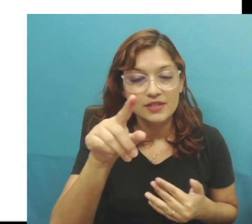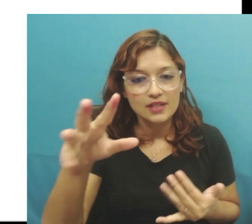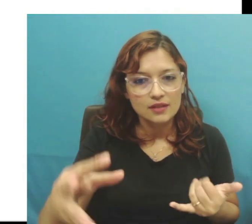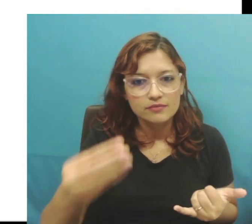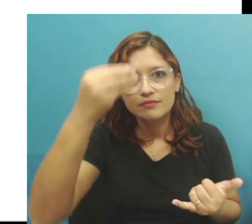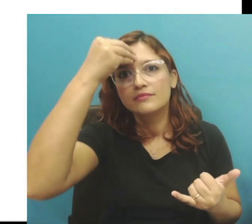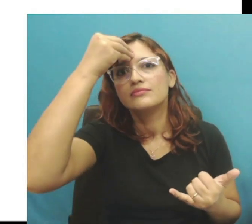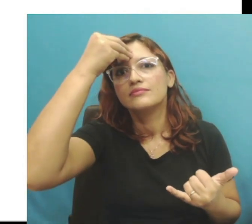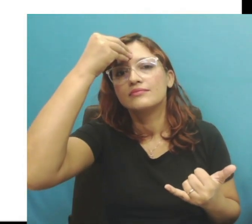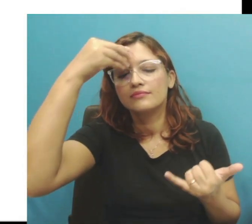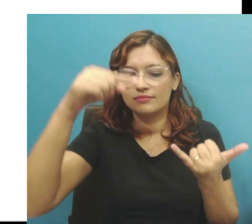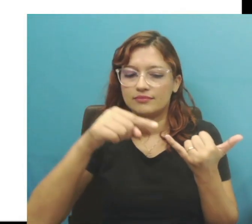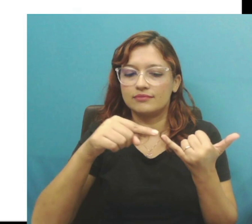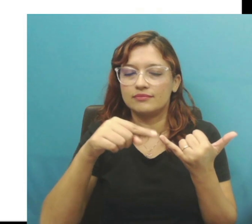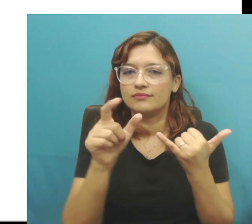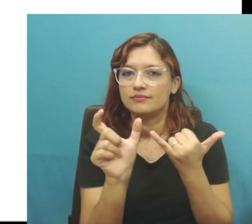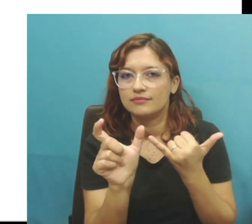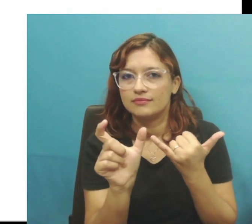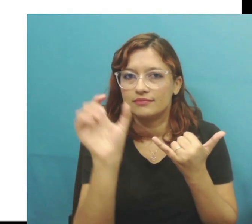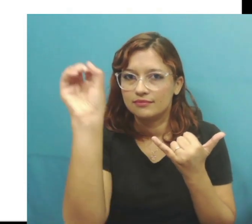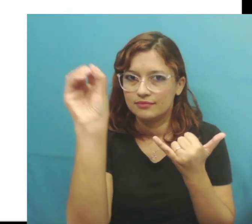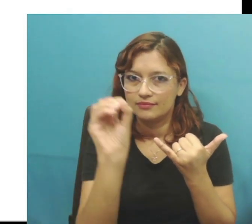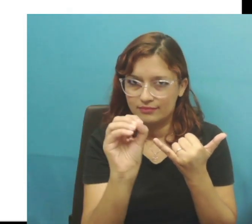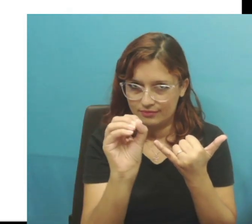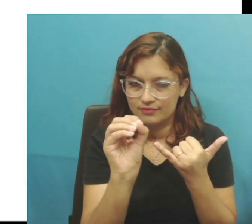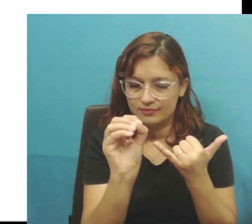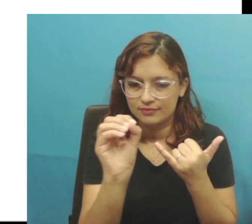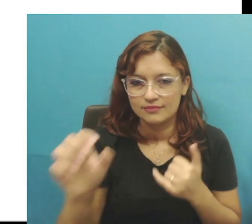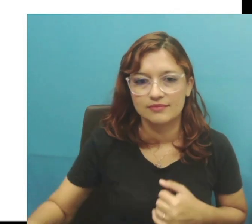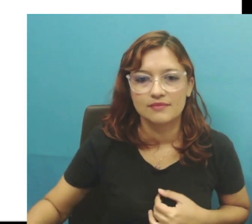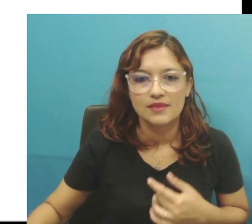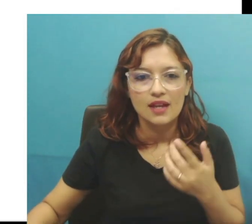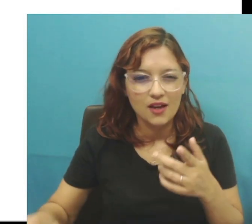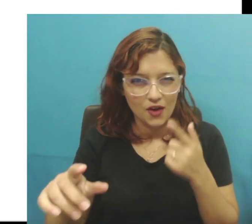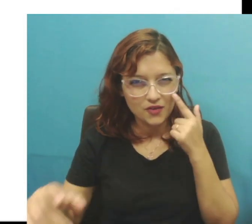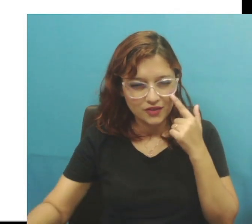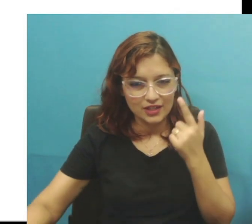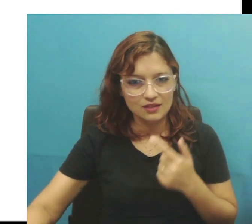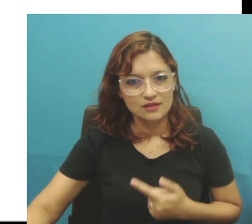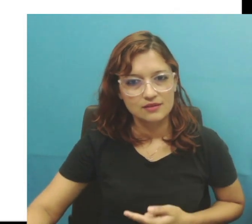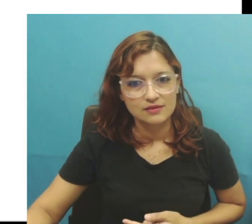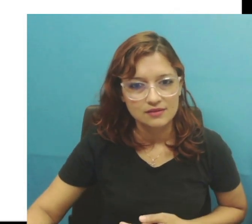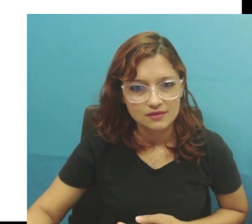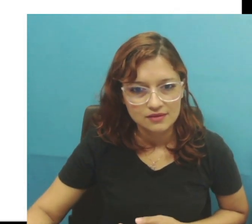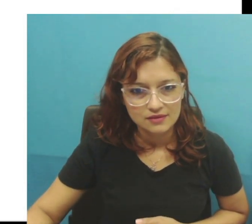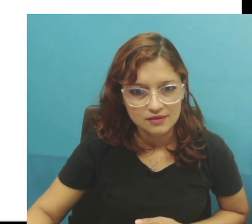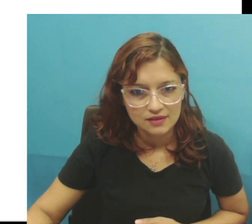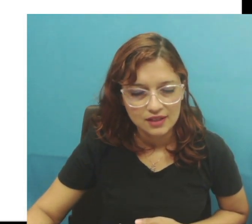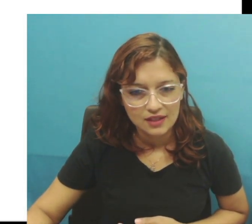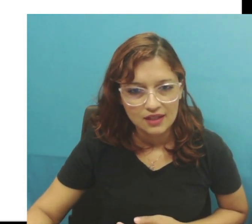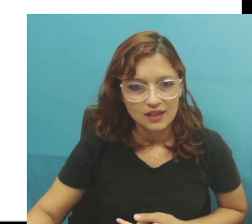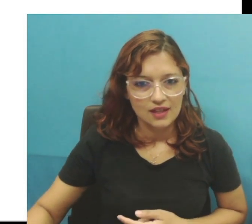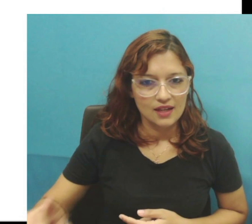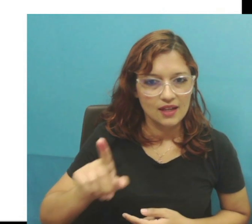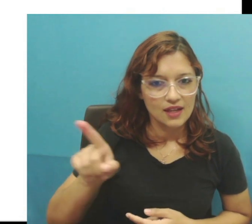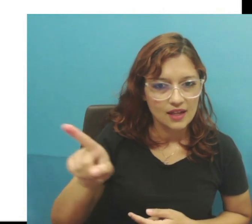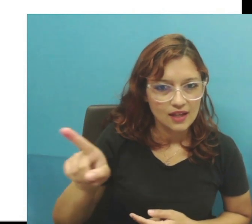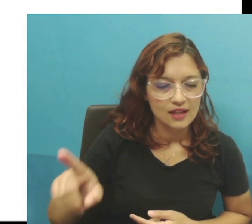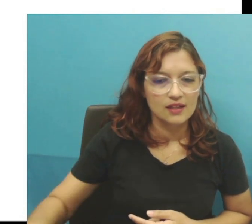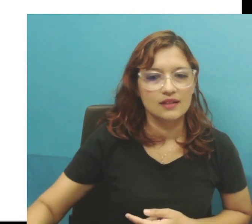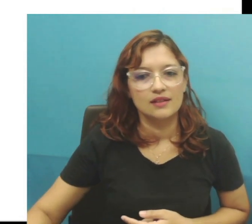a partir de agora a gente vai aprender, mas é importante você entender que esse pronome ele vai estar sempre no